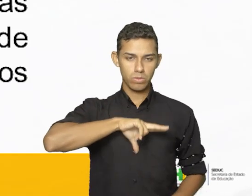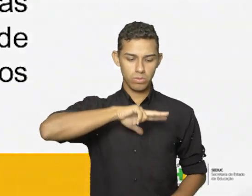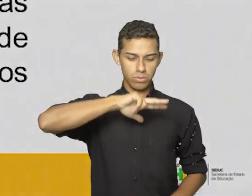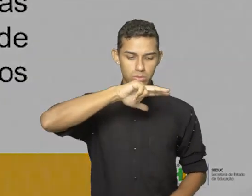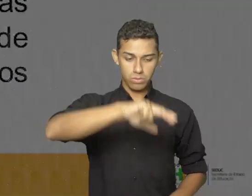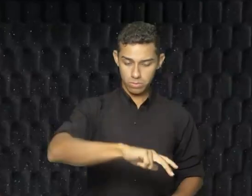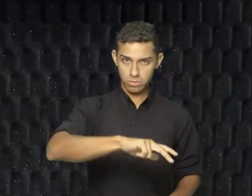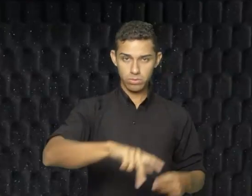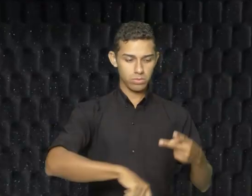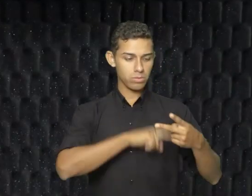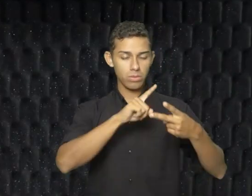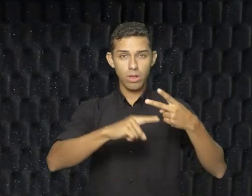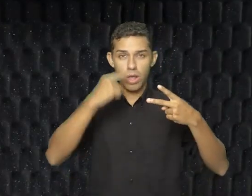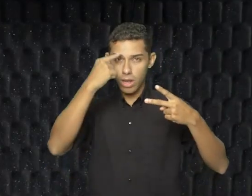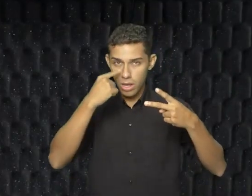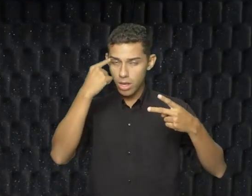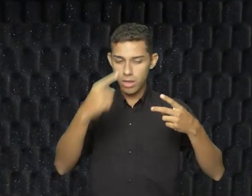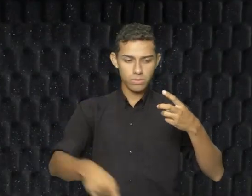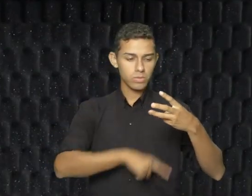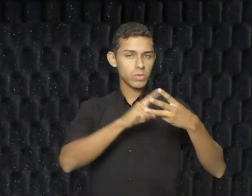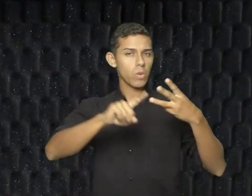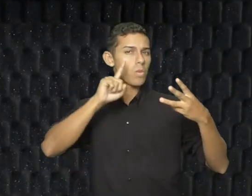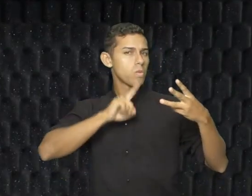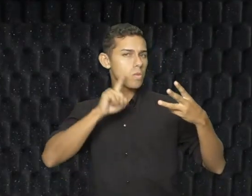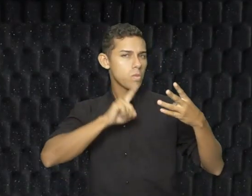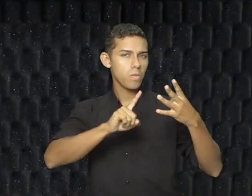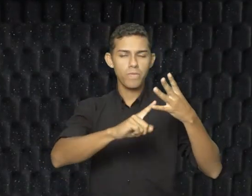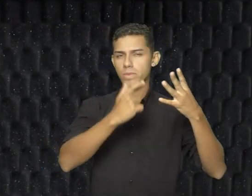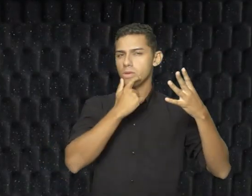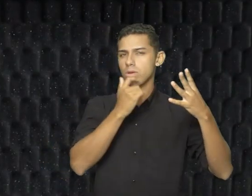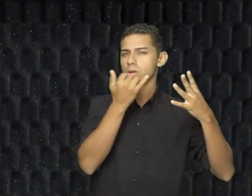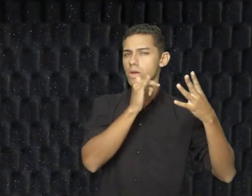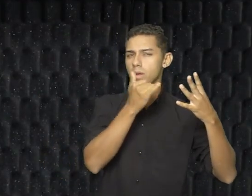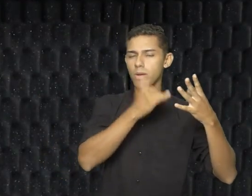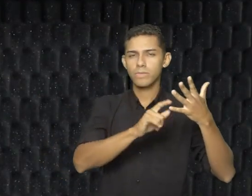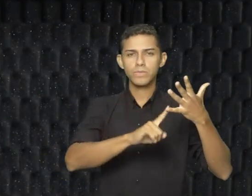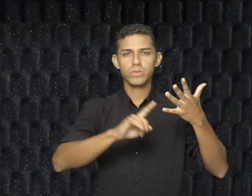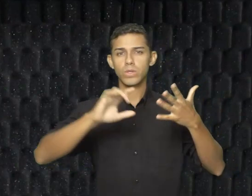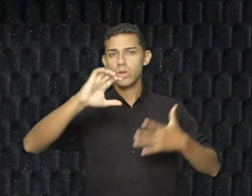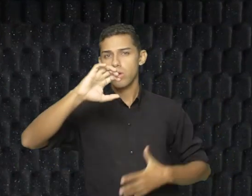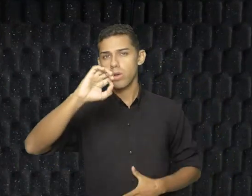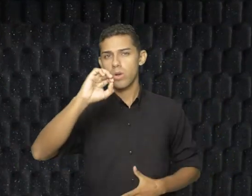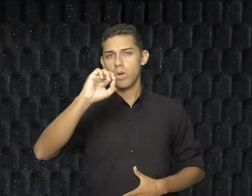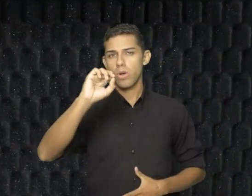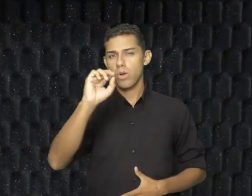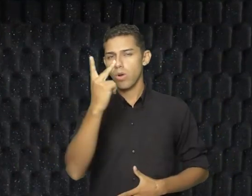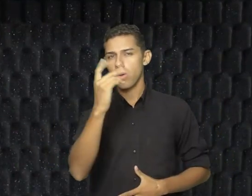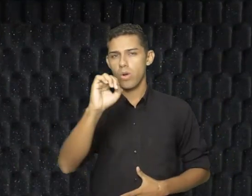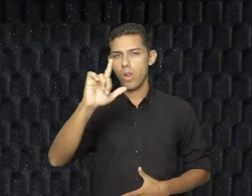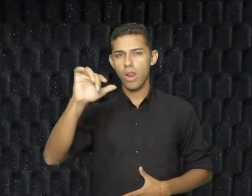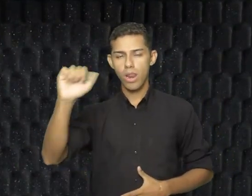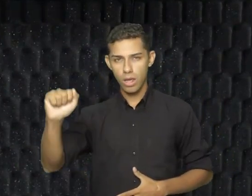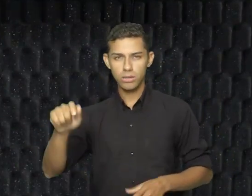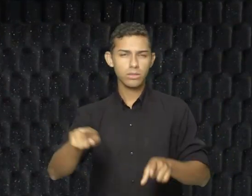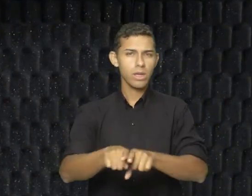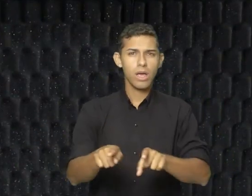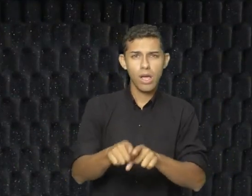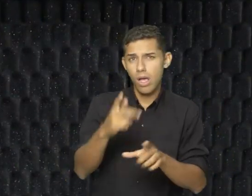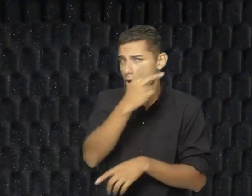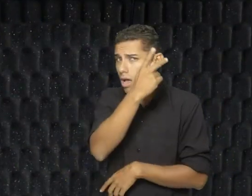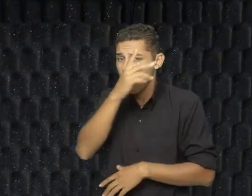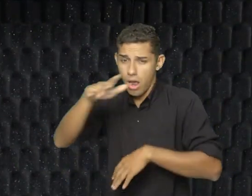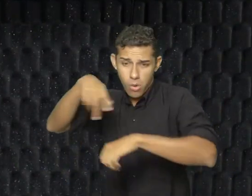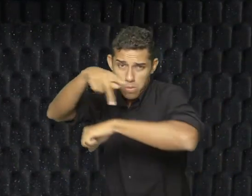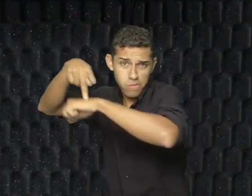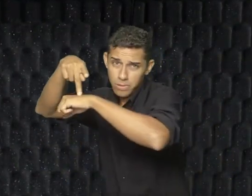próprio Estados Unidos em alguns estados, da Inglaterra, da Holanda. São países que sofrem com uma baixa